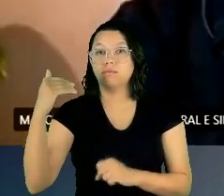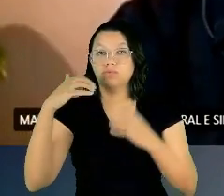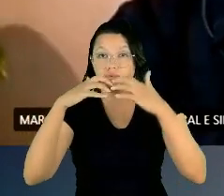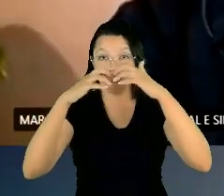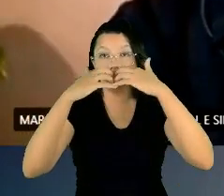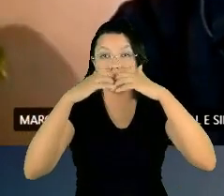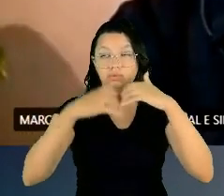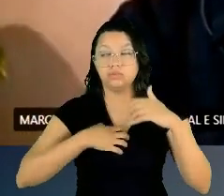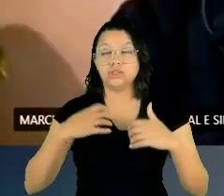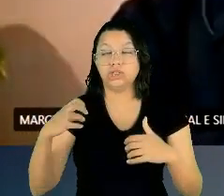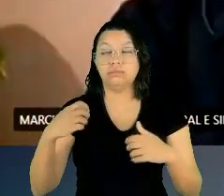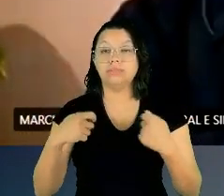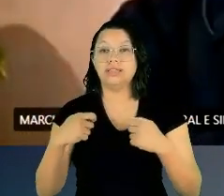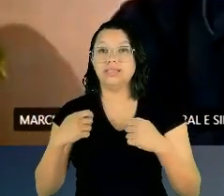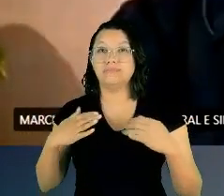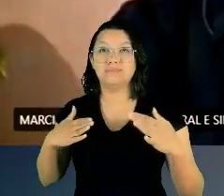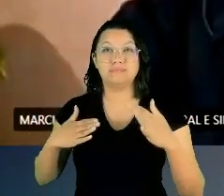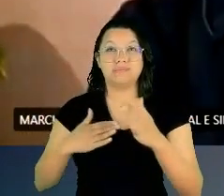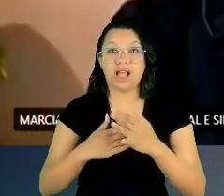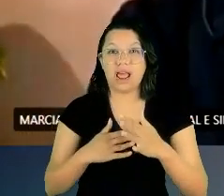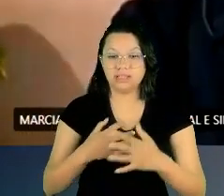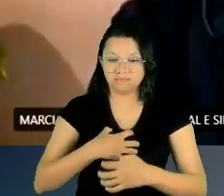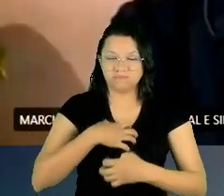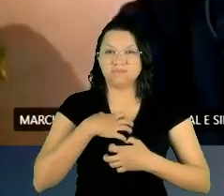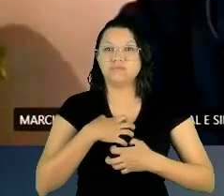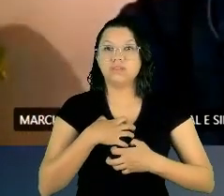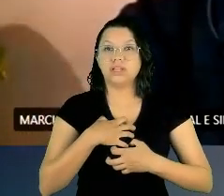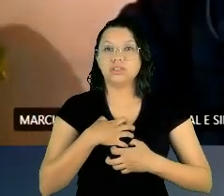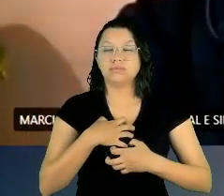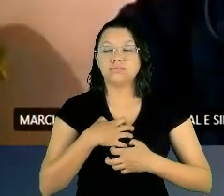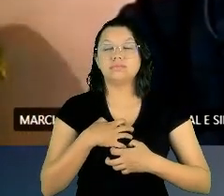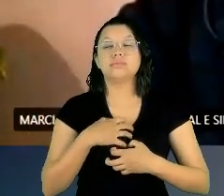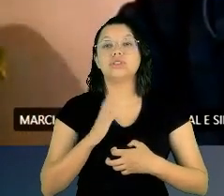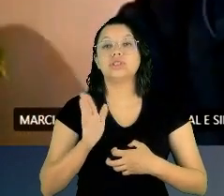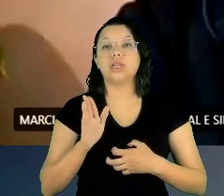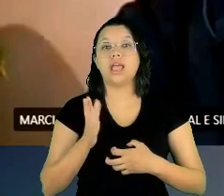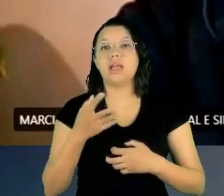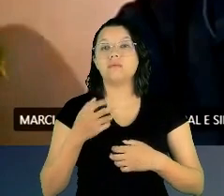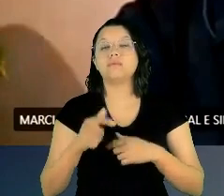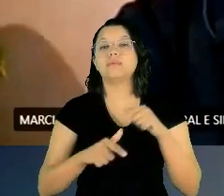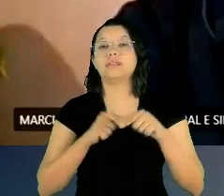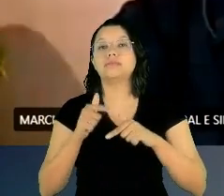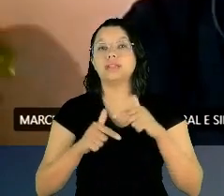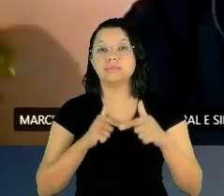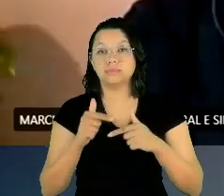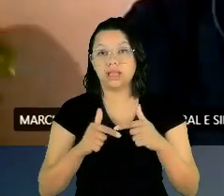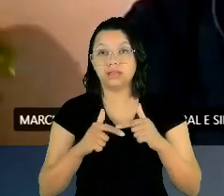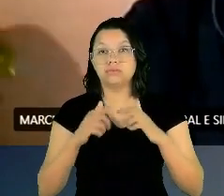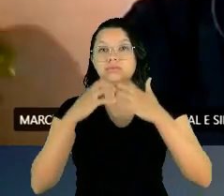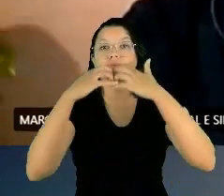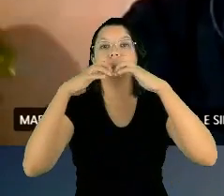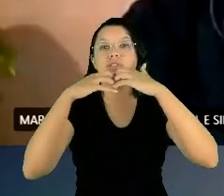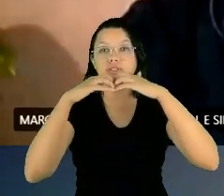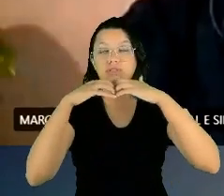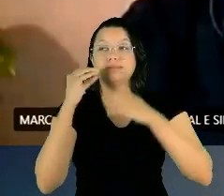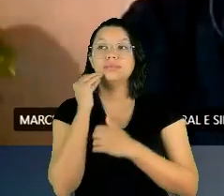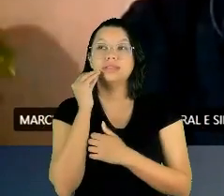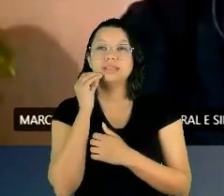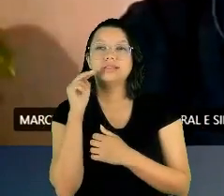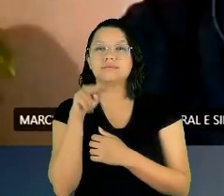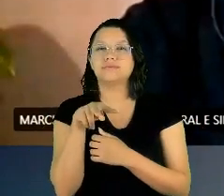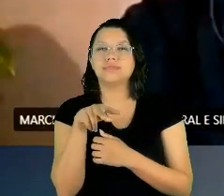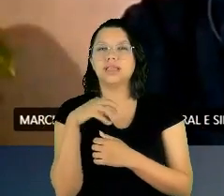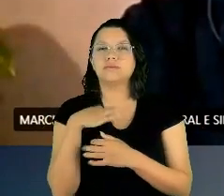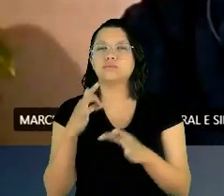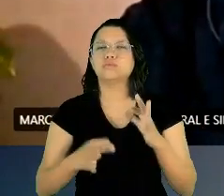poder de veto, de frear esse impulso e tentar olhar sobre outras perspectivas. Isso já é um exercício do sistema 2, né? Um exercício